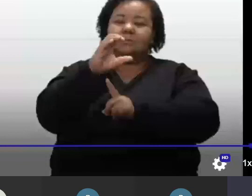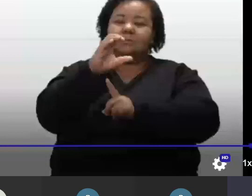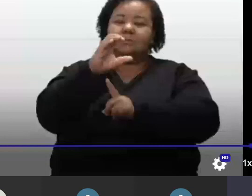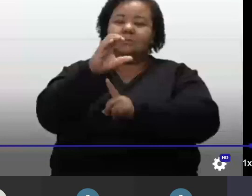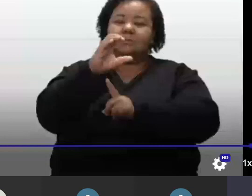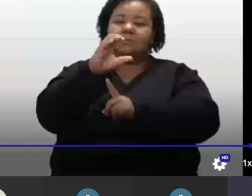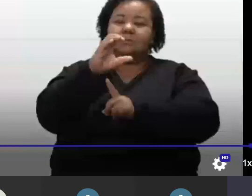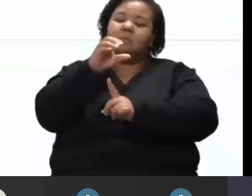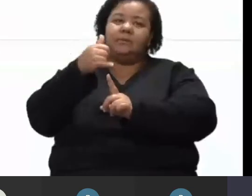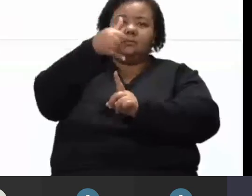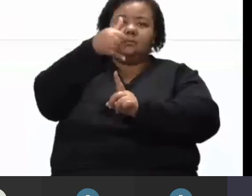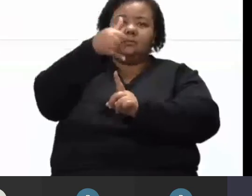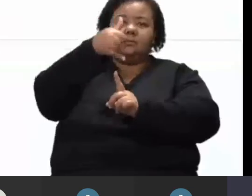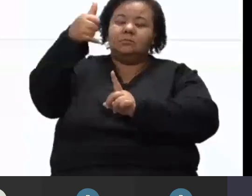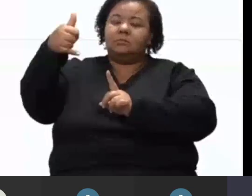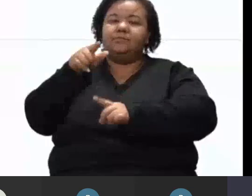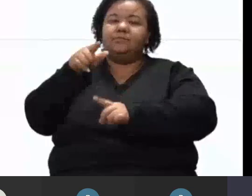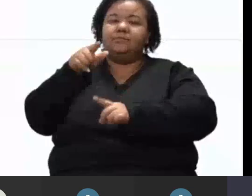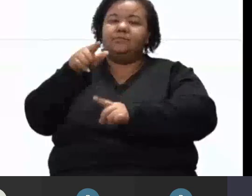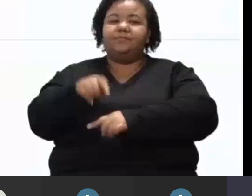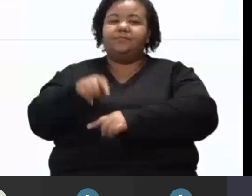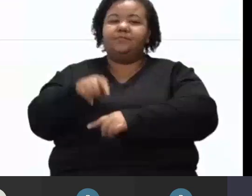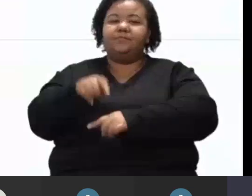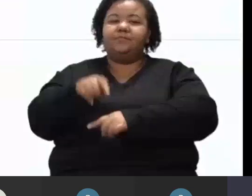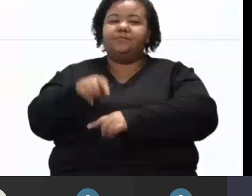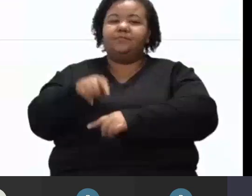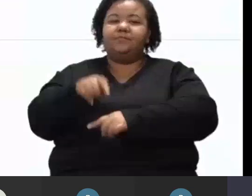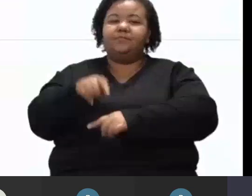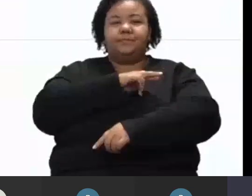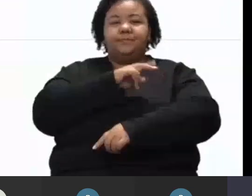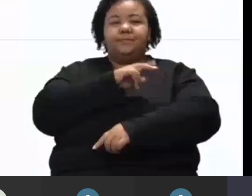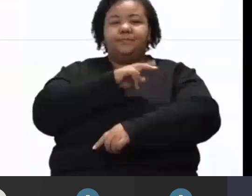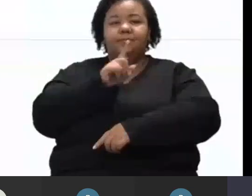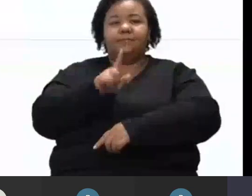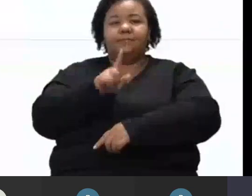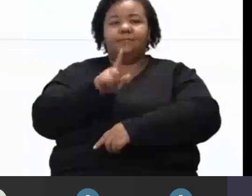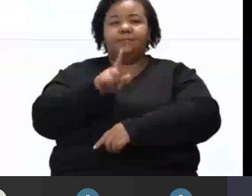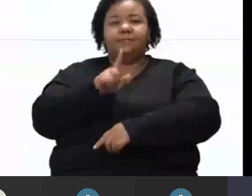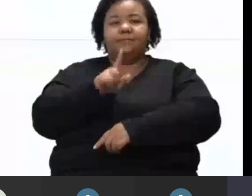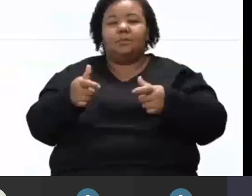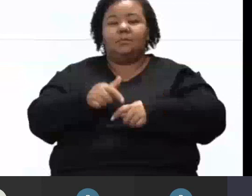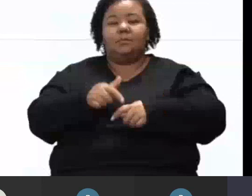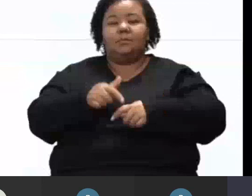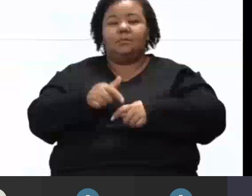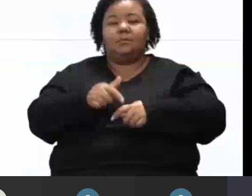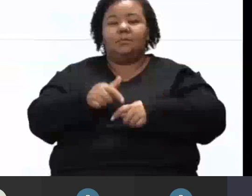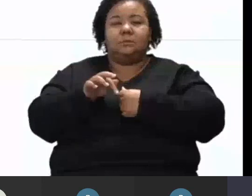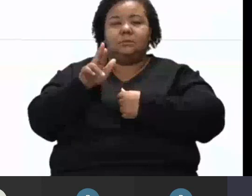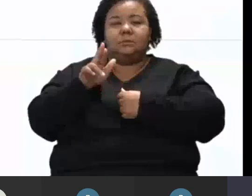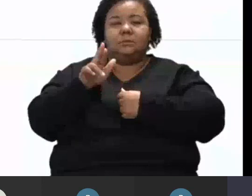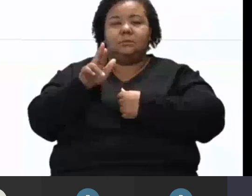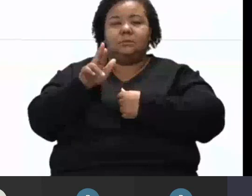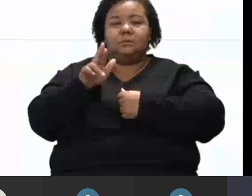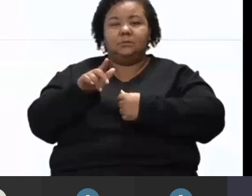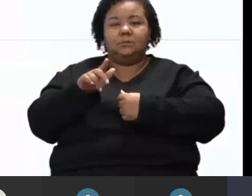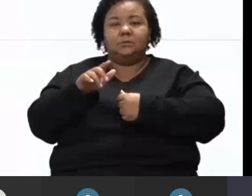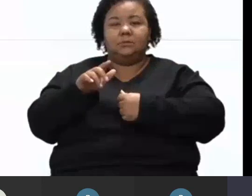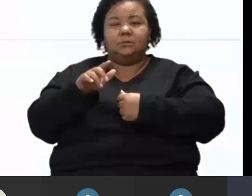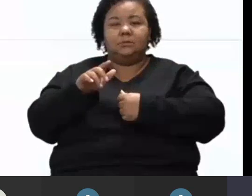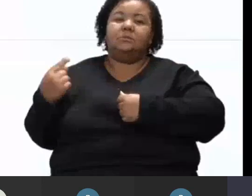que são responsáveis ali pela reprodução da célula fúngica, certo? E então nós